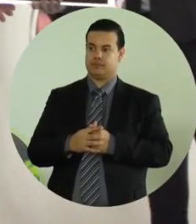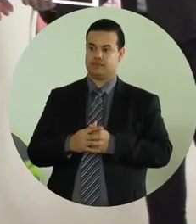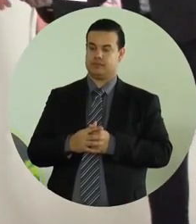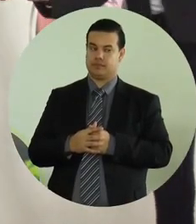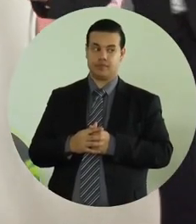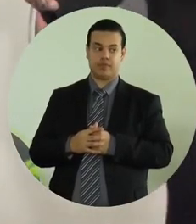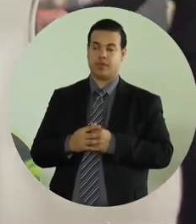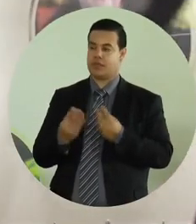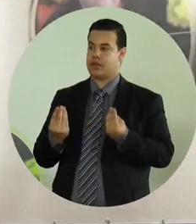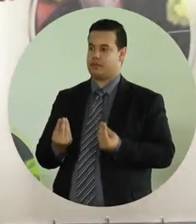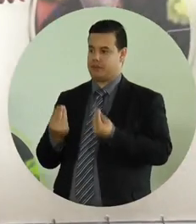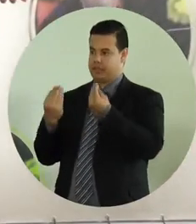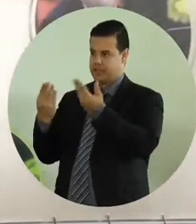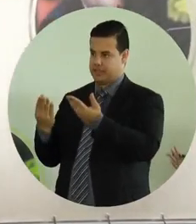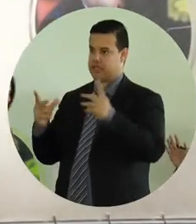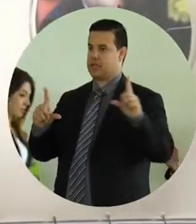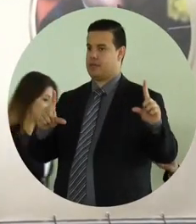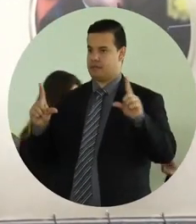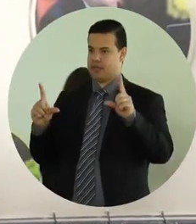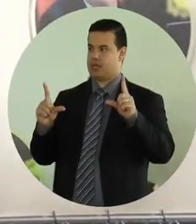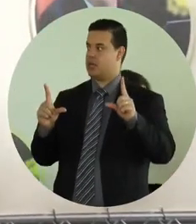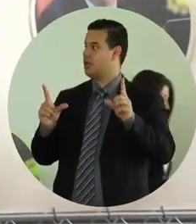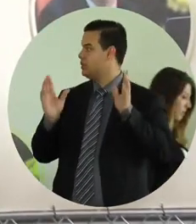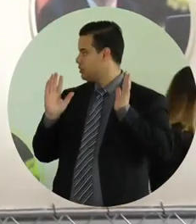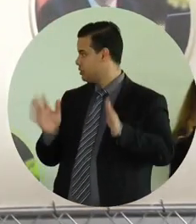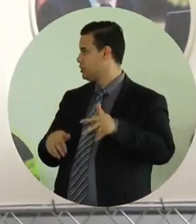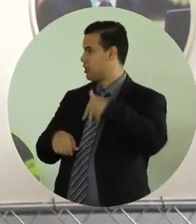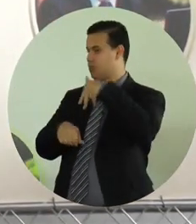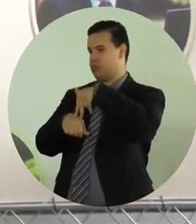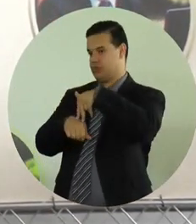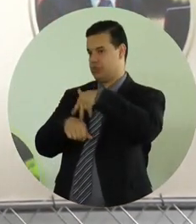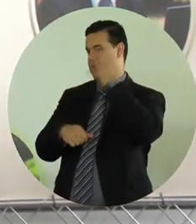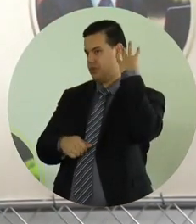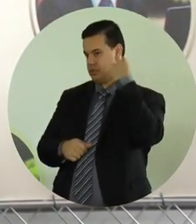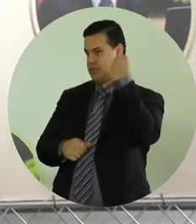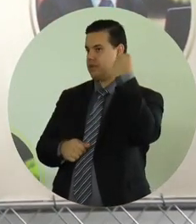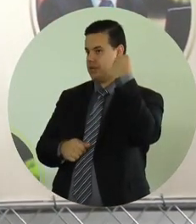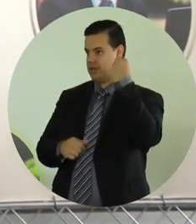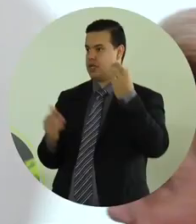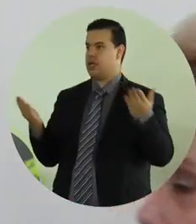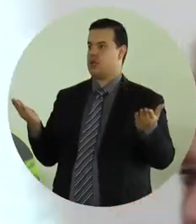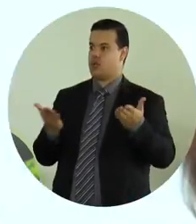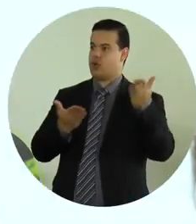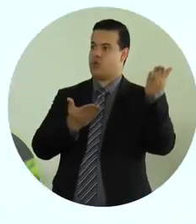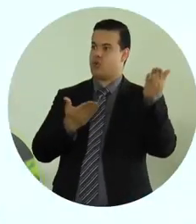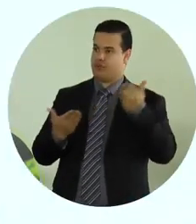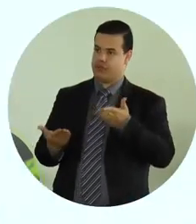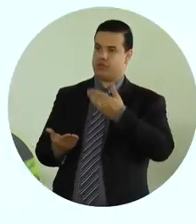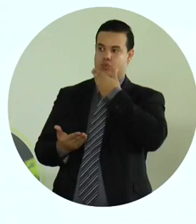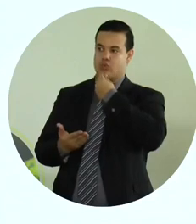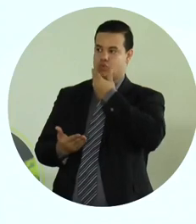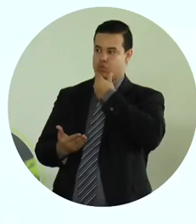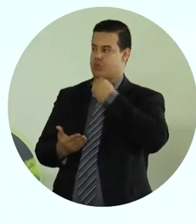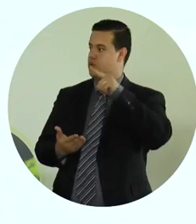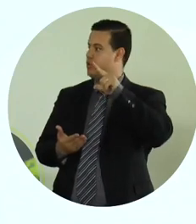Para entregar as placas, então, convidamos já posicionado a doutora Lina Mara, convidamos o doutor